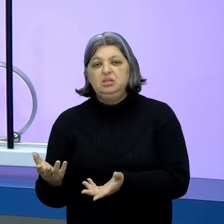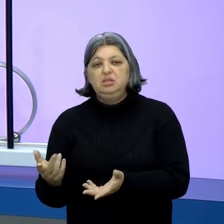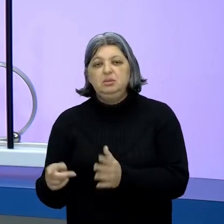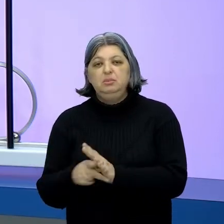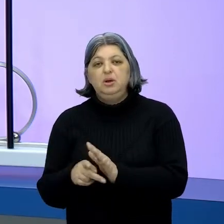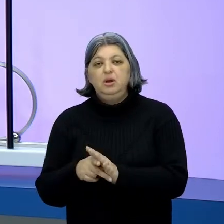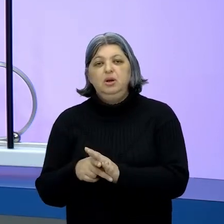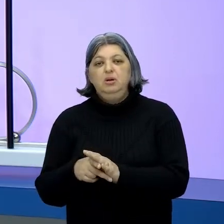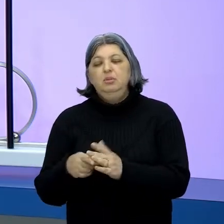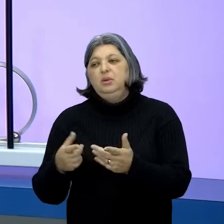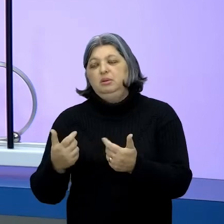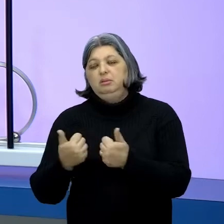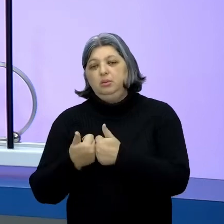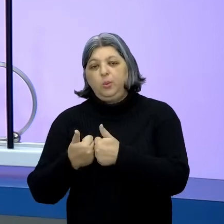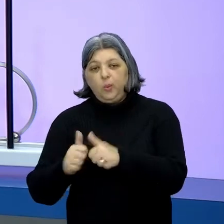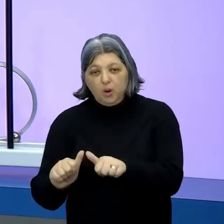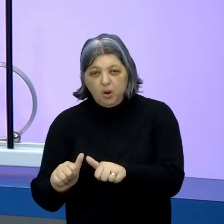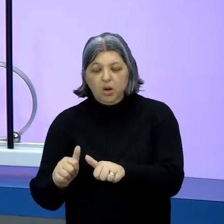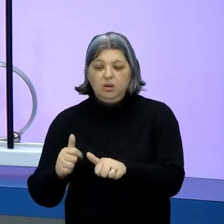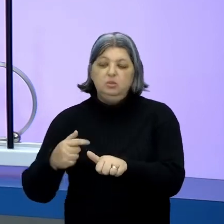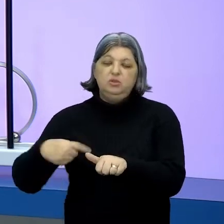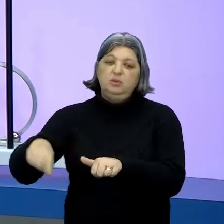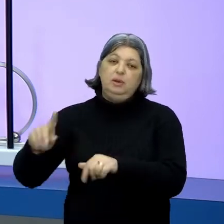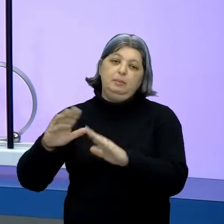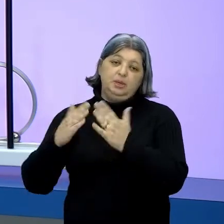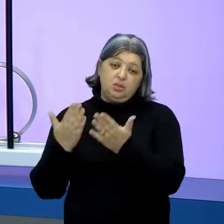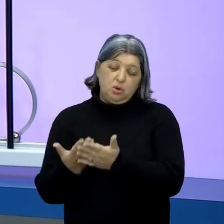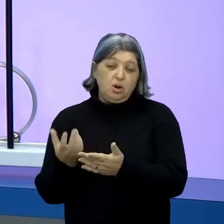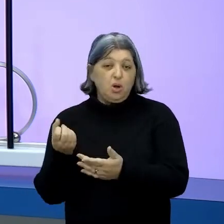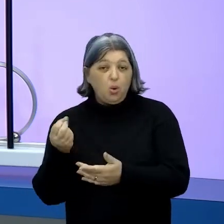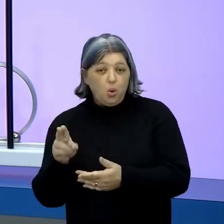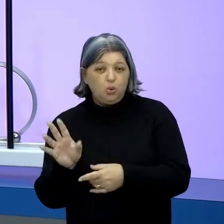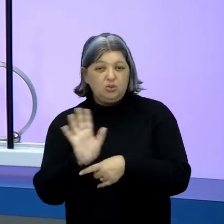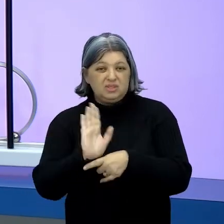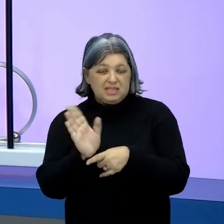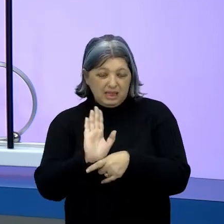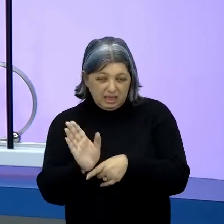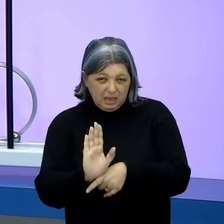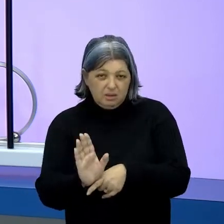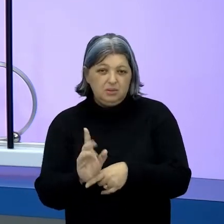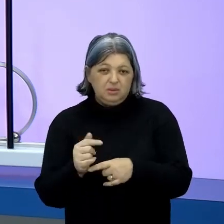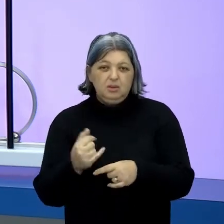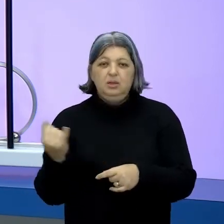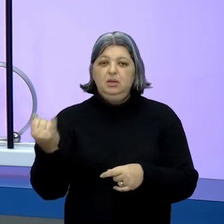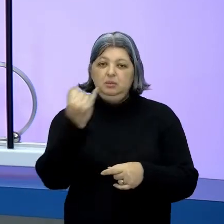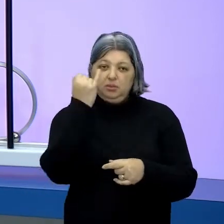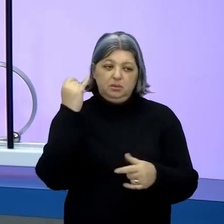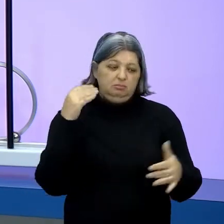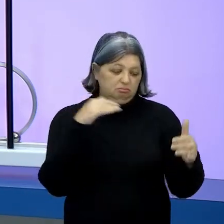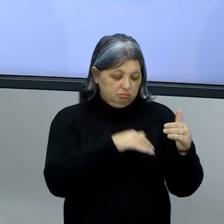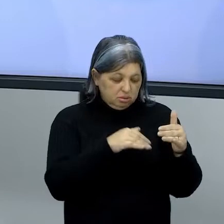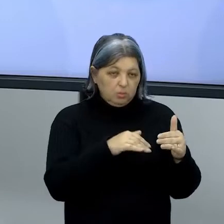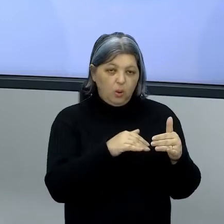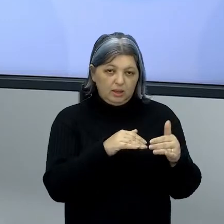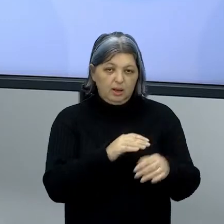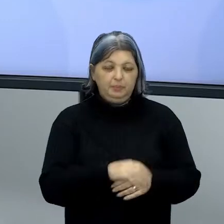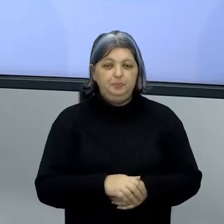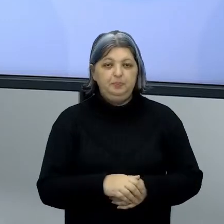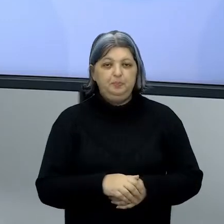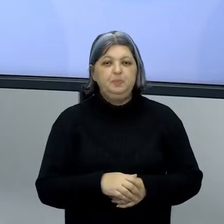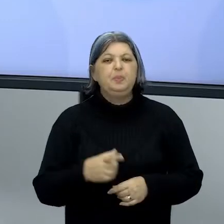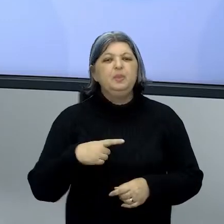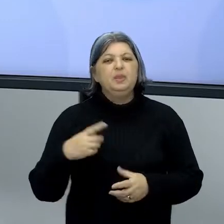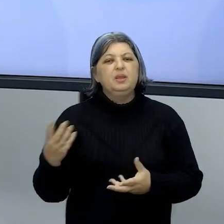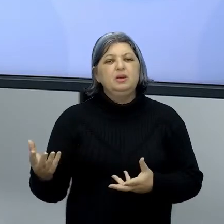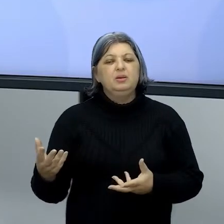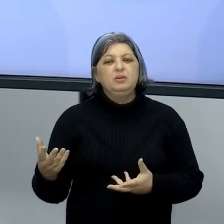passagem até a escola, ou se eu paguei X num cinema, né? Tudo que eu vou gastando é interessante que a gente sempre documente, né, Pro? Eu recebi aí de uma